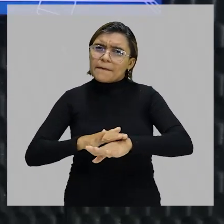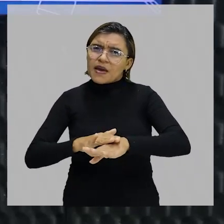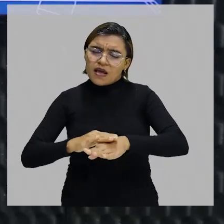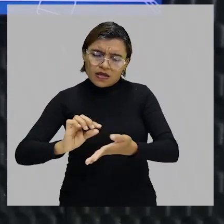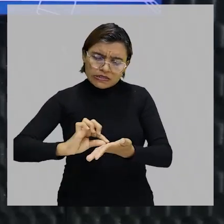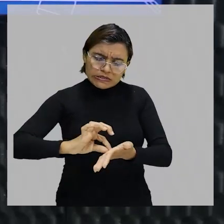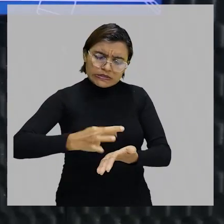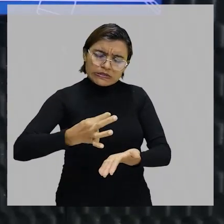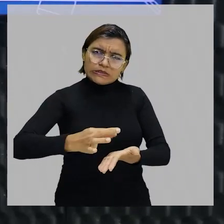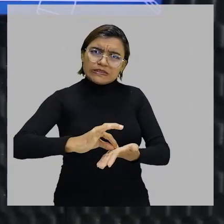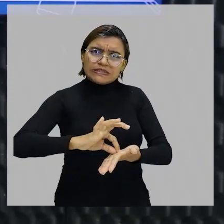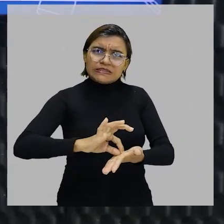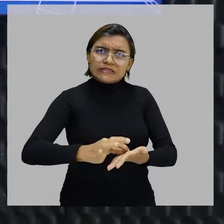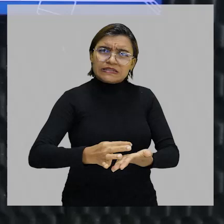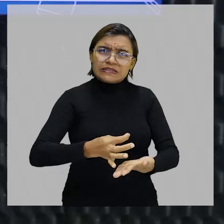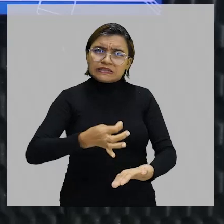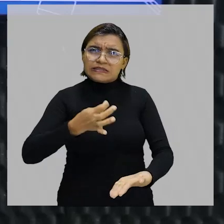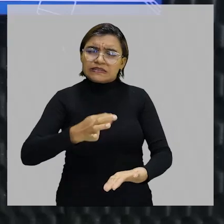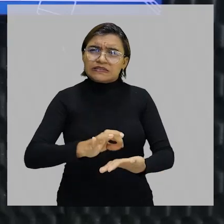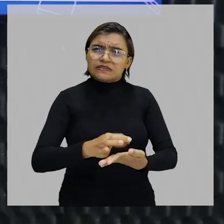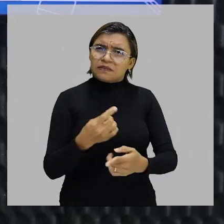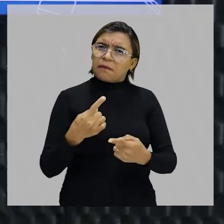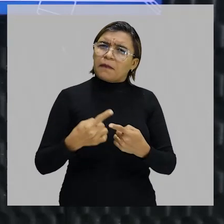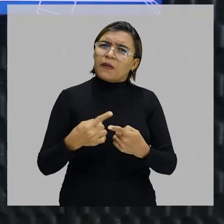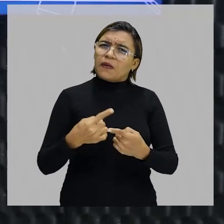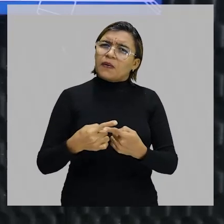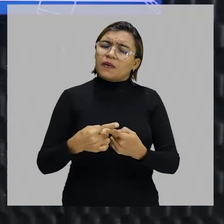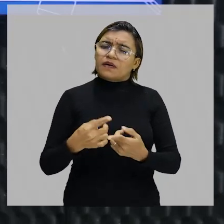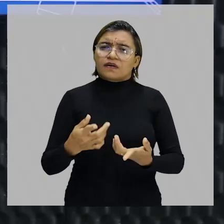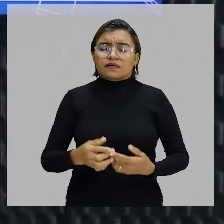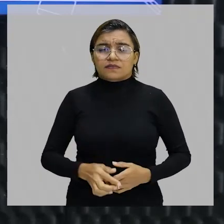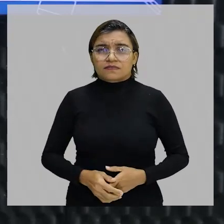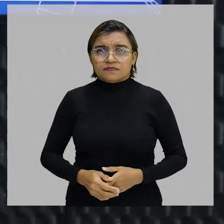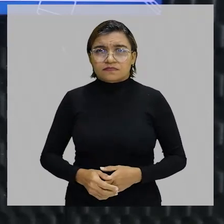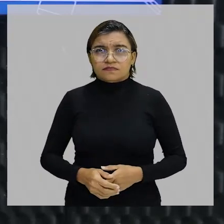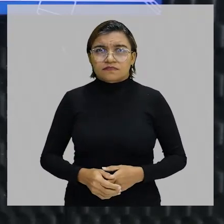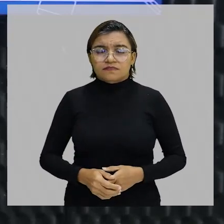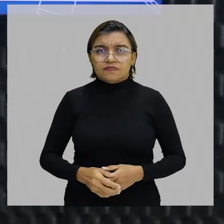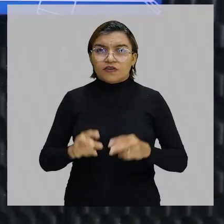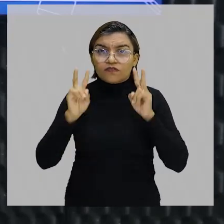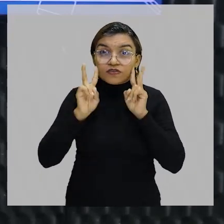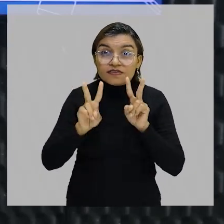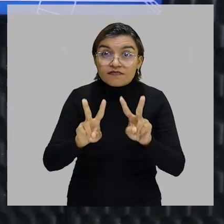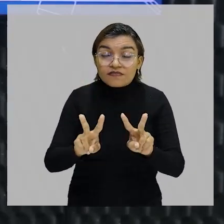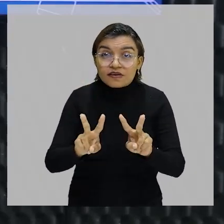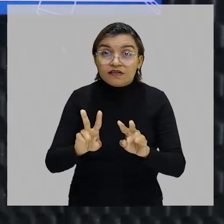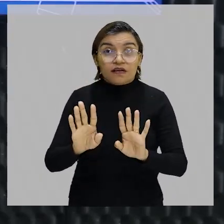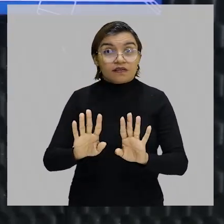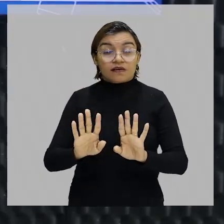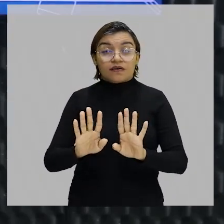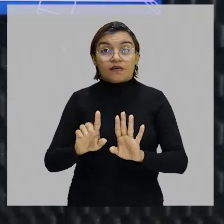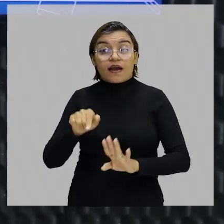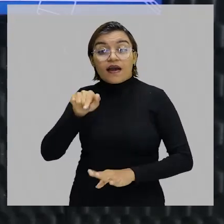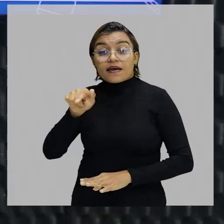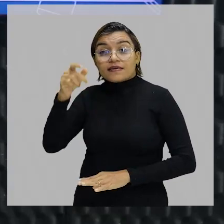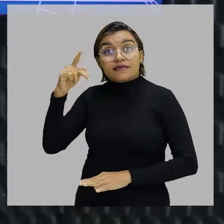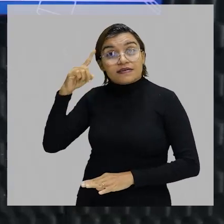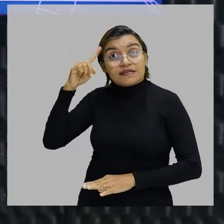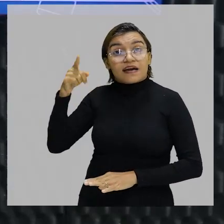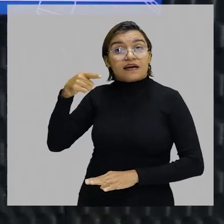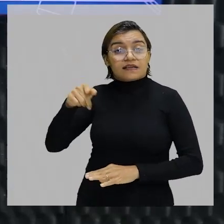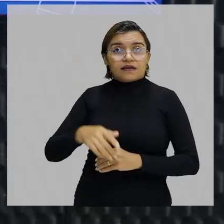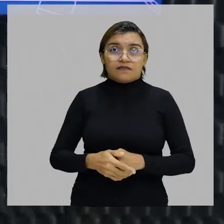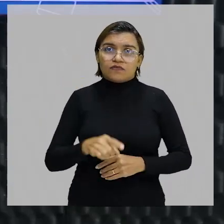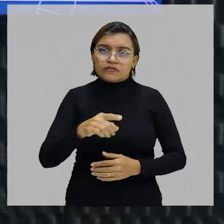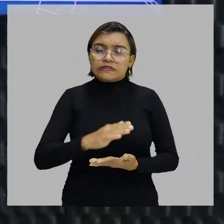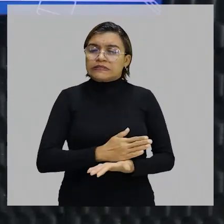Peraí, mas por que ela está furando a própria pele e costurando a própria pele? Não é o que você está vendo, mas é o que ela está querendo dizer. Te